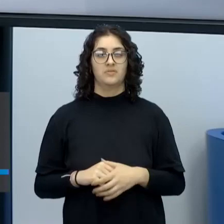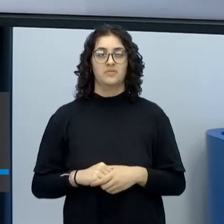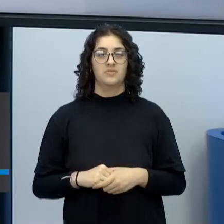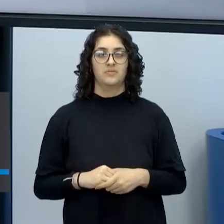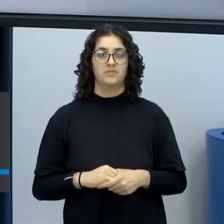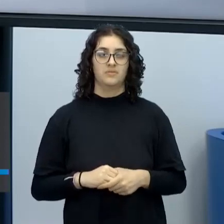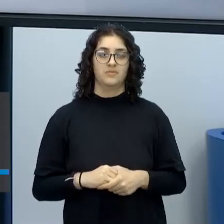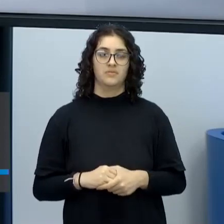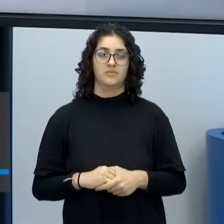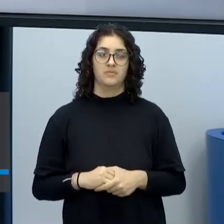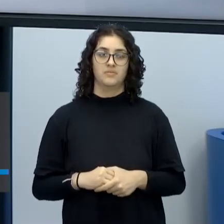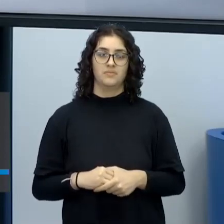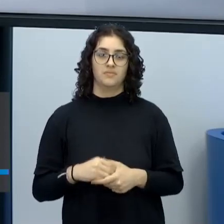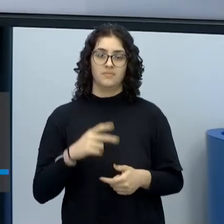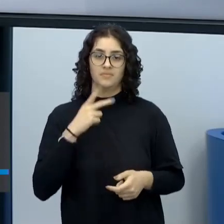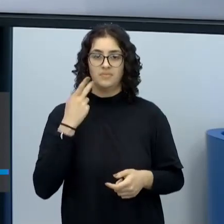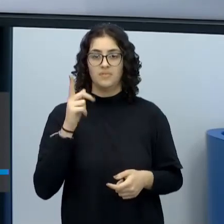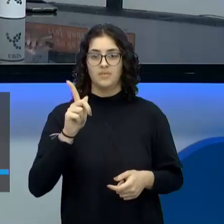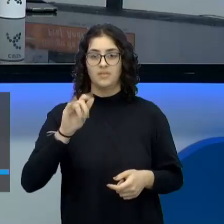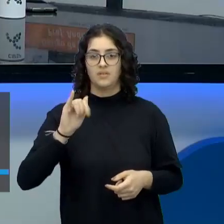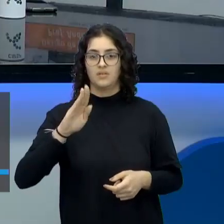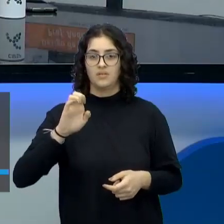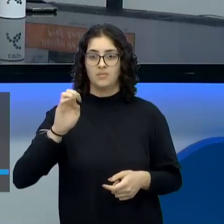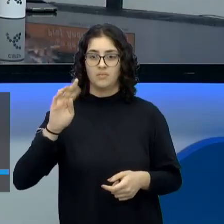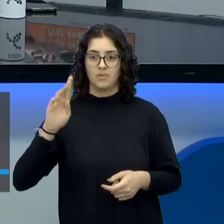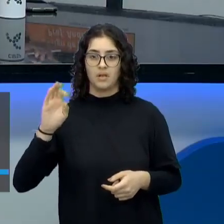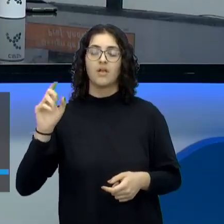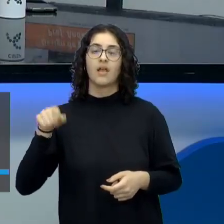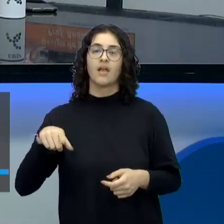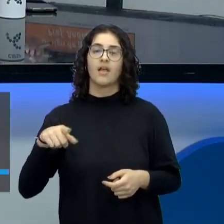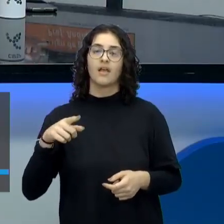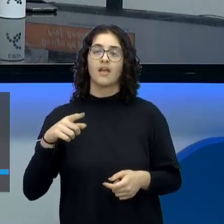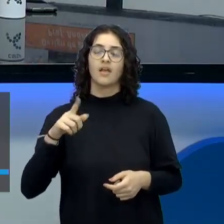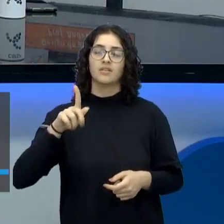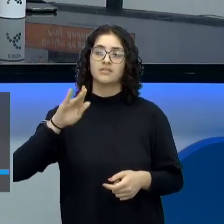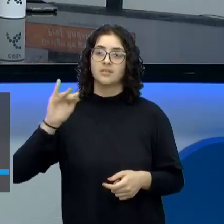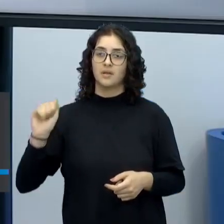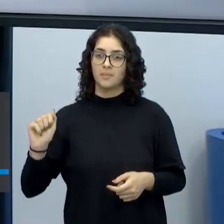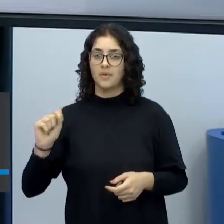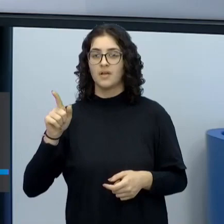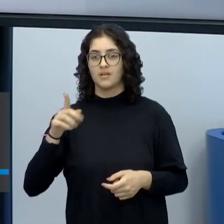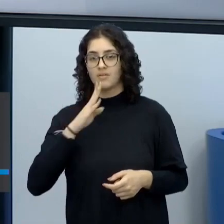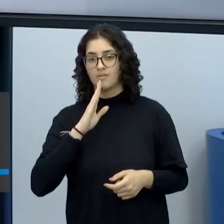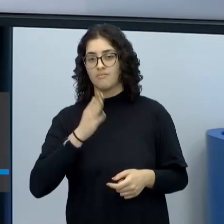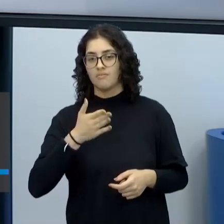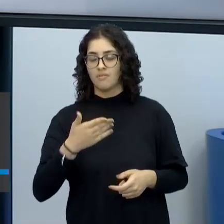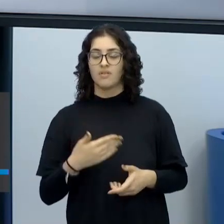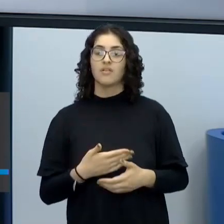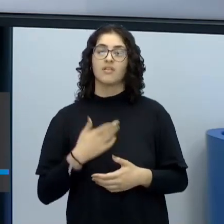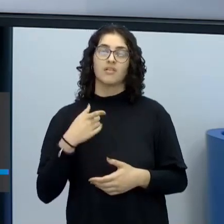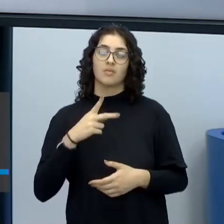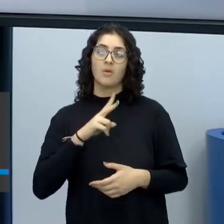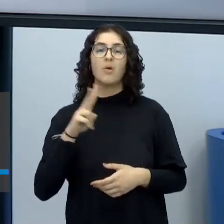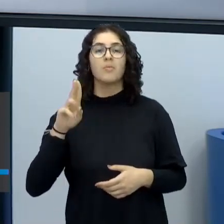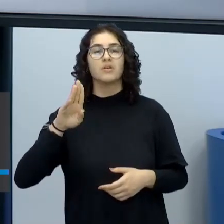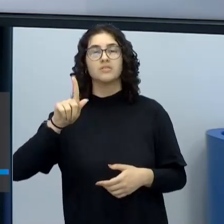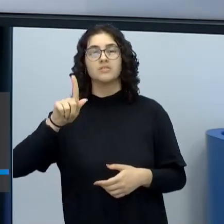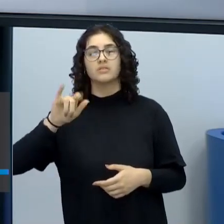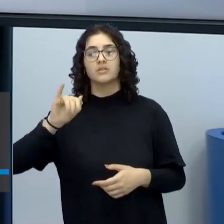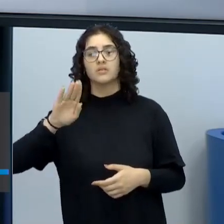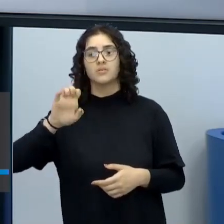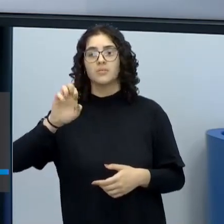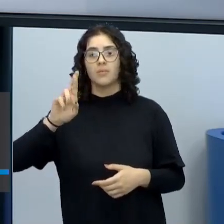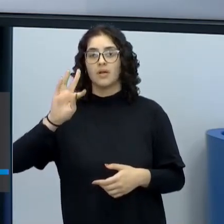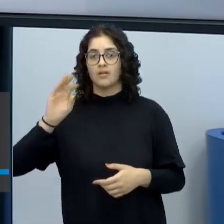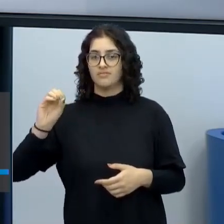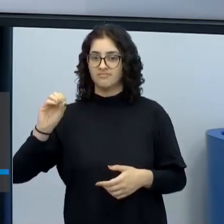ela não tá mais acostumada. Que nem quando eu falo do Gilberto, né, fala Gilberto é o Giba, a gente conhece ele como Giba, vocês também conhecem, mas o nome dele é Gilberto, então a gente tem essas coisas